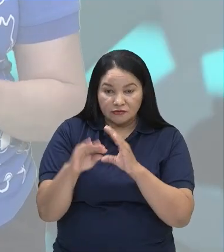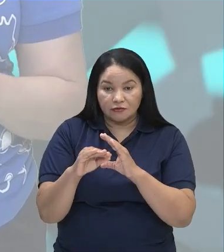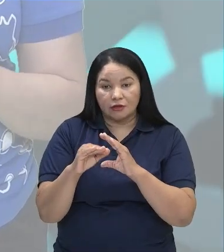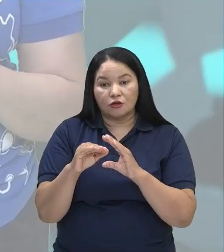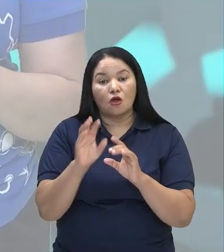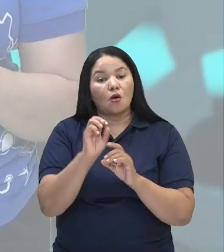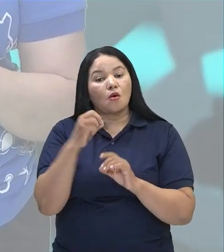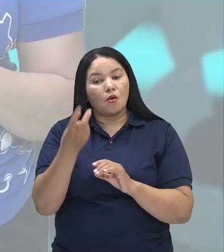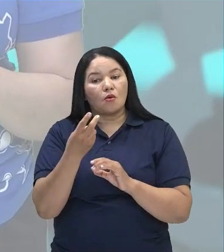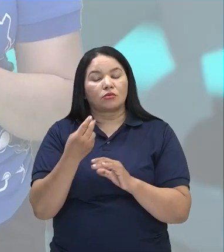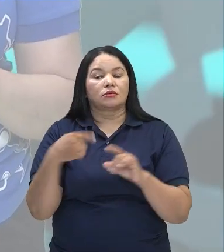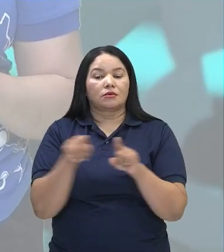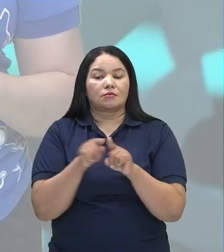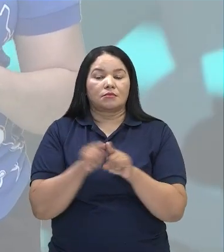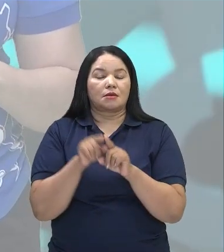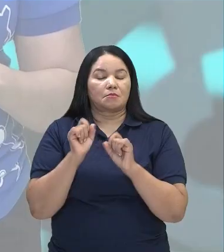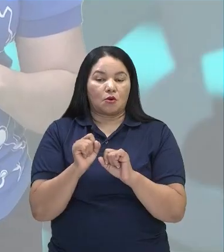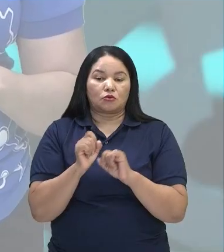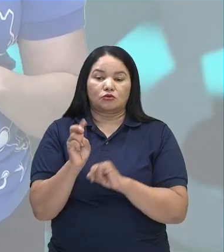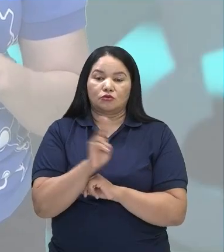nome mesmo da instituição.